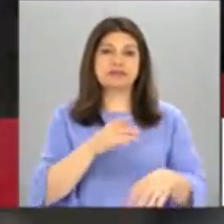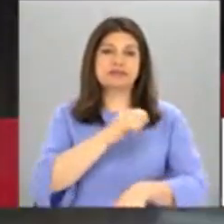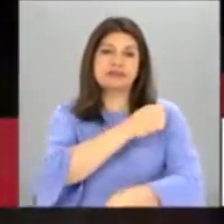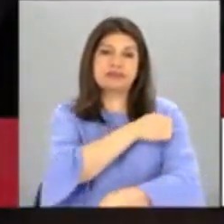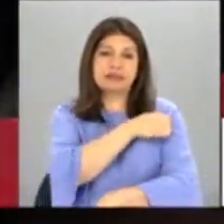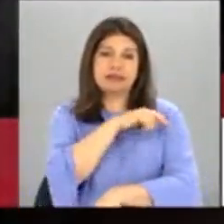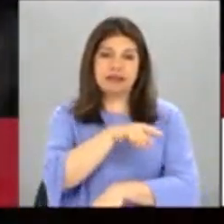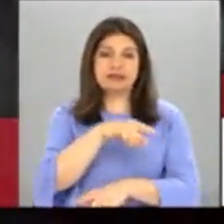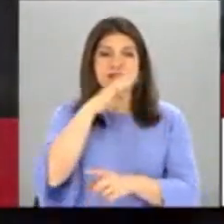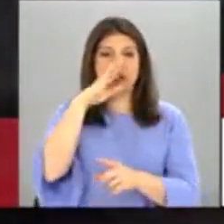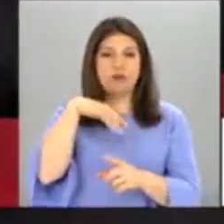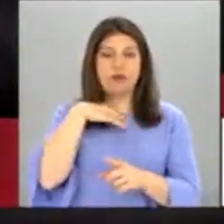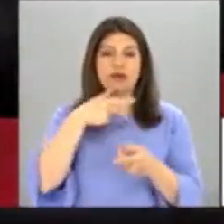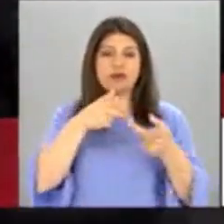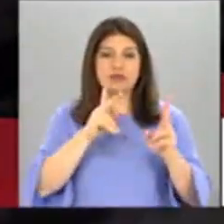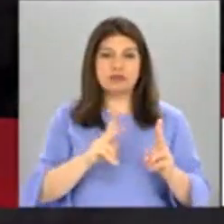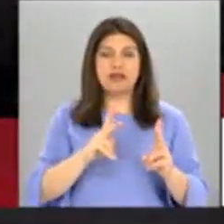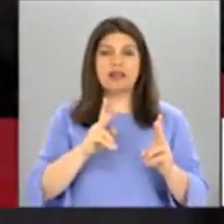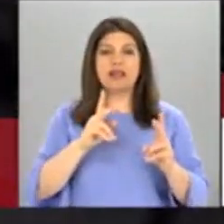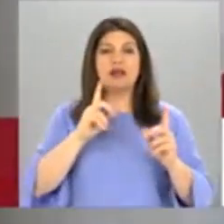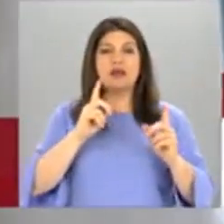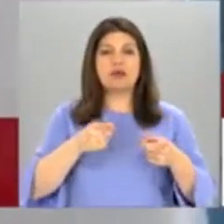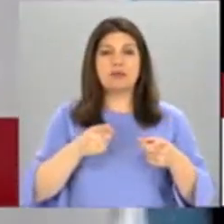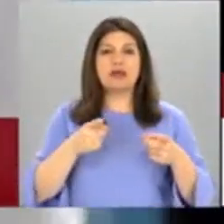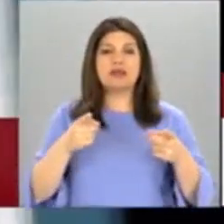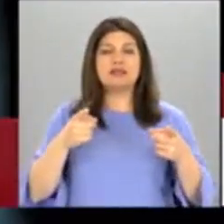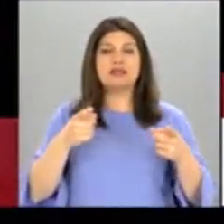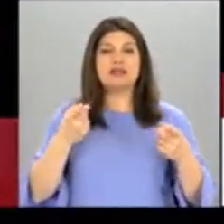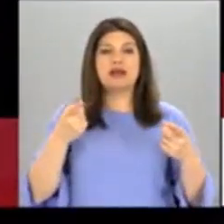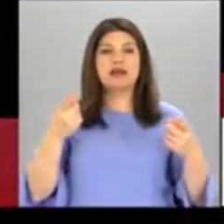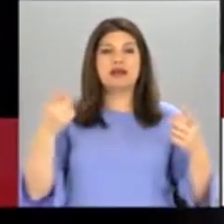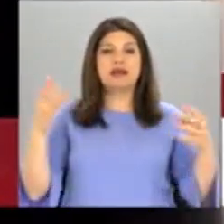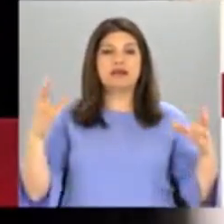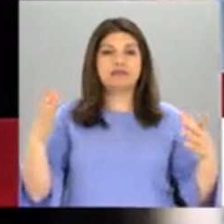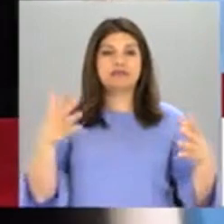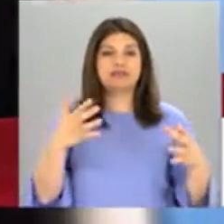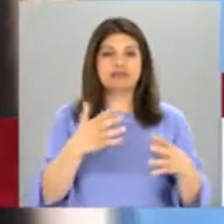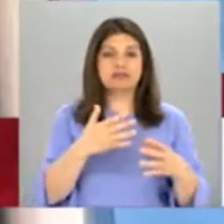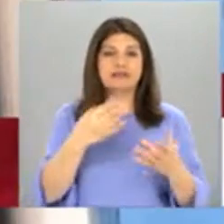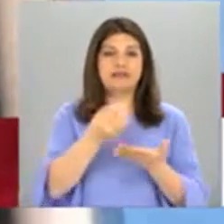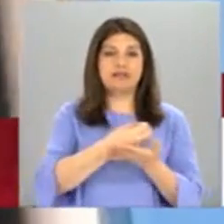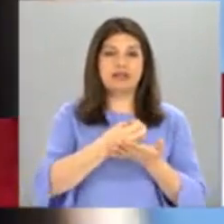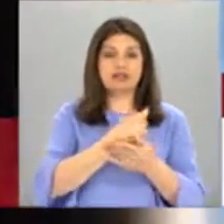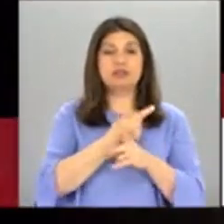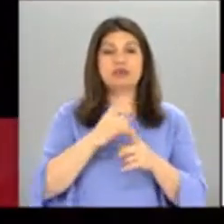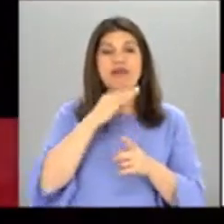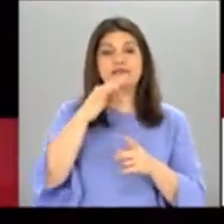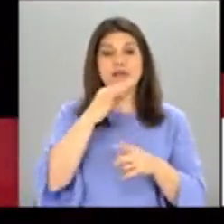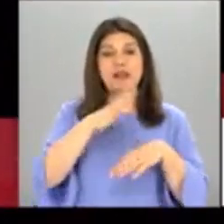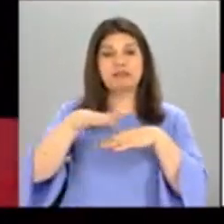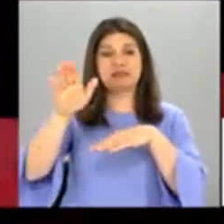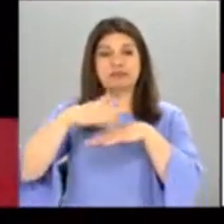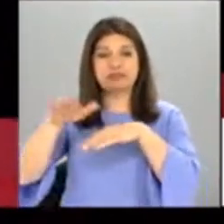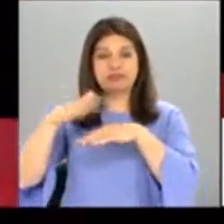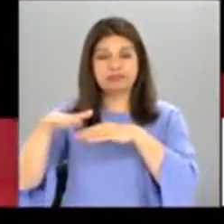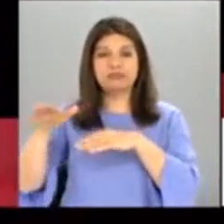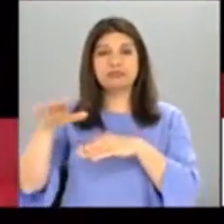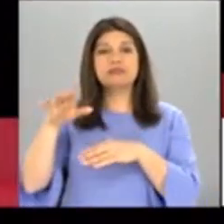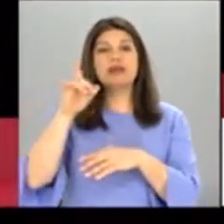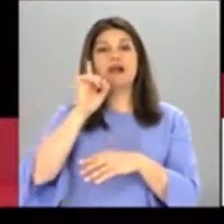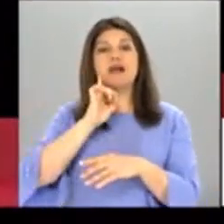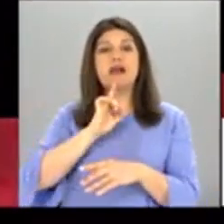e salas foram ficando vazios com a partida dos familiares. A última proprietária ficou até ao